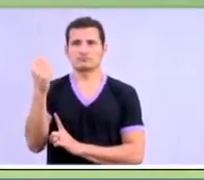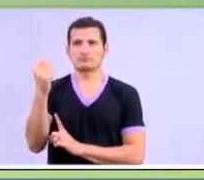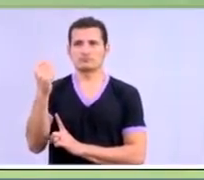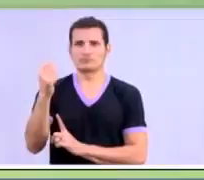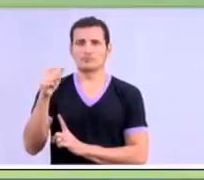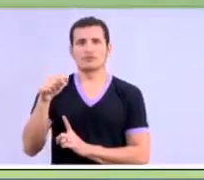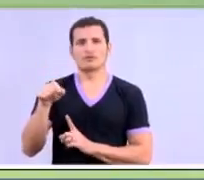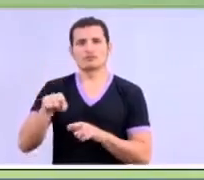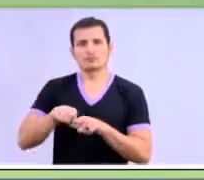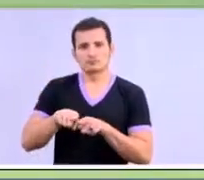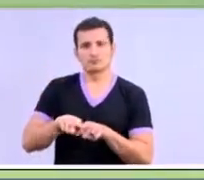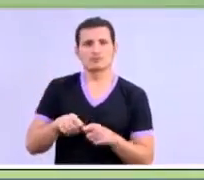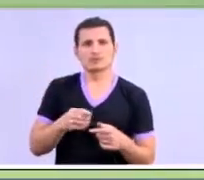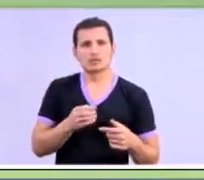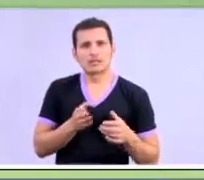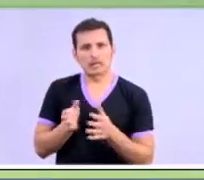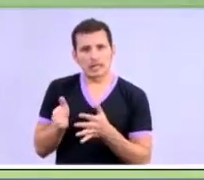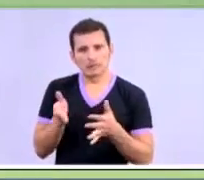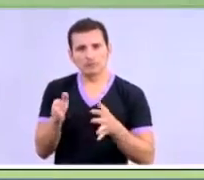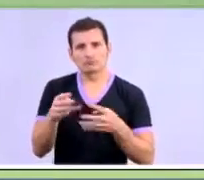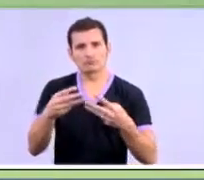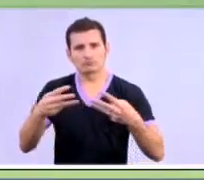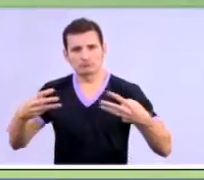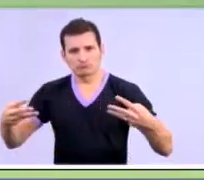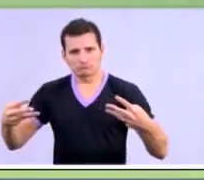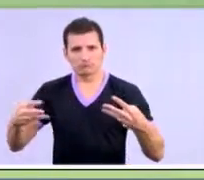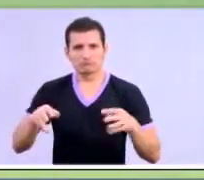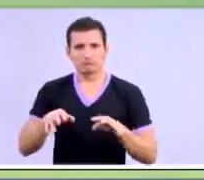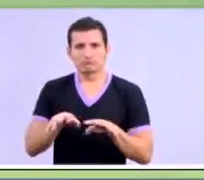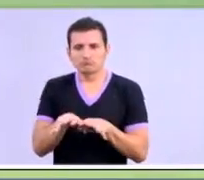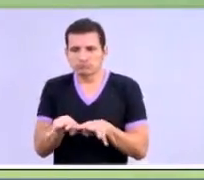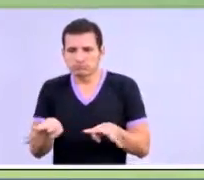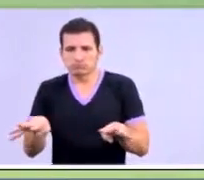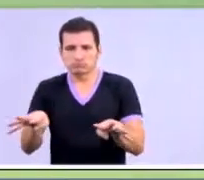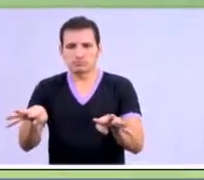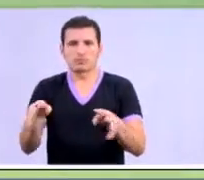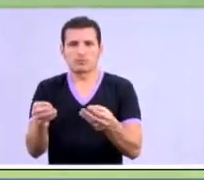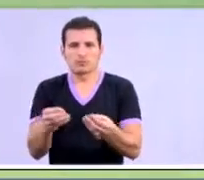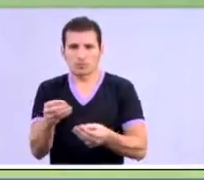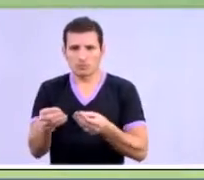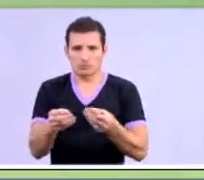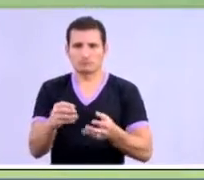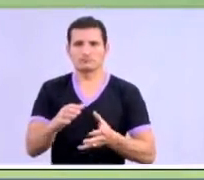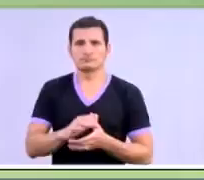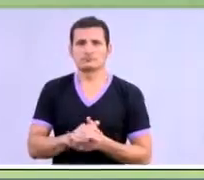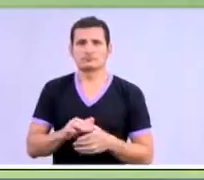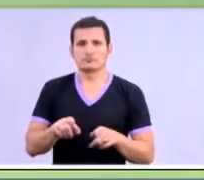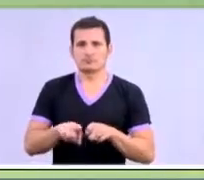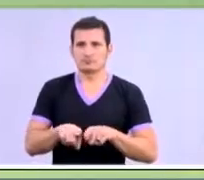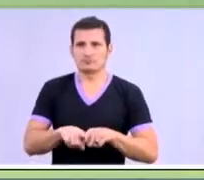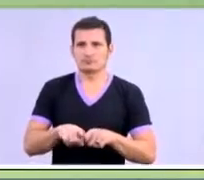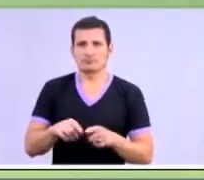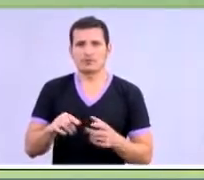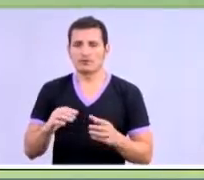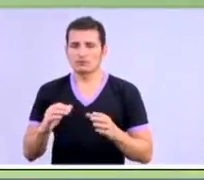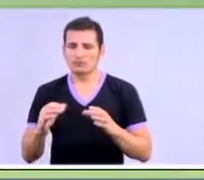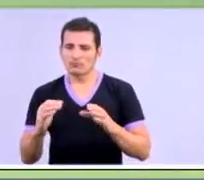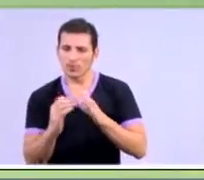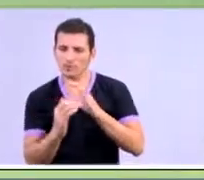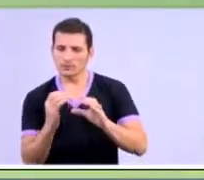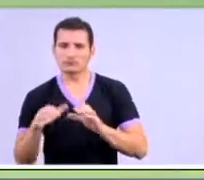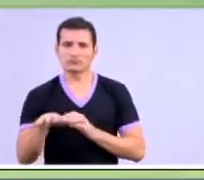caminhos existem pela rede e pela rede interconectada, notifica outros dispositivos sobre erros e